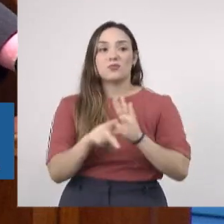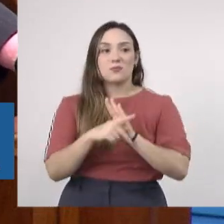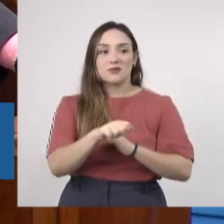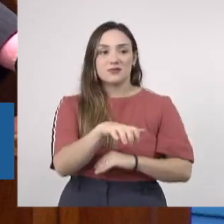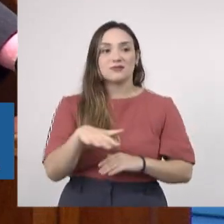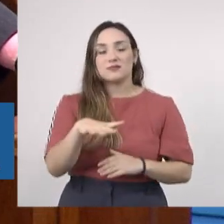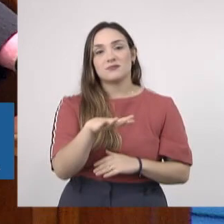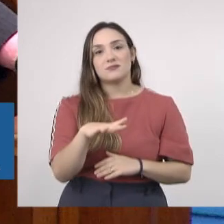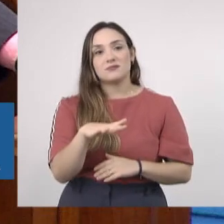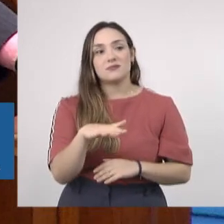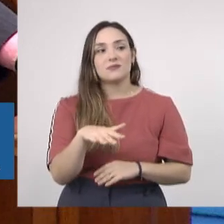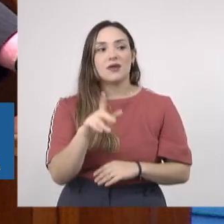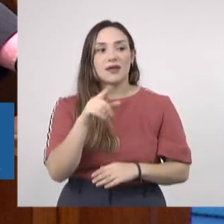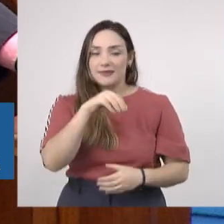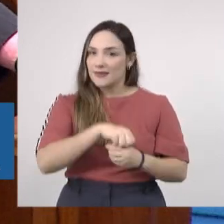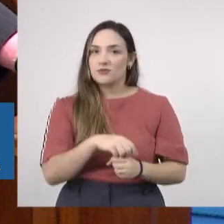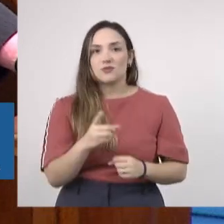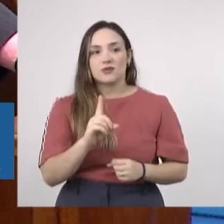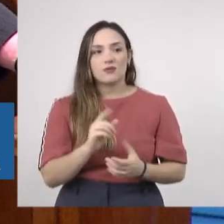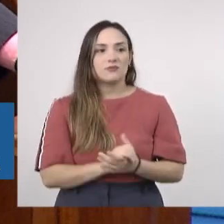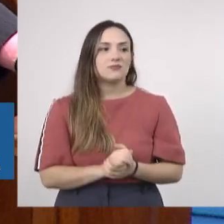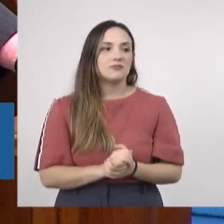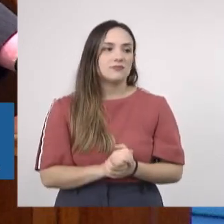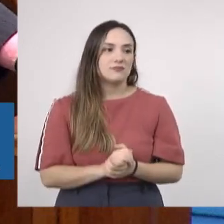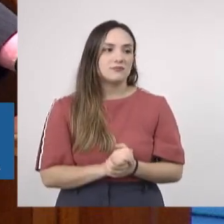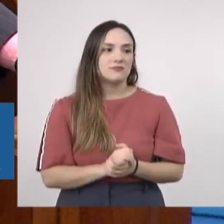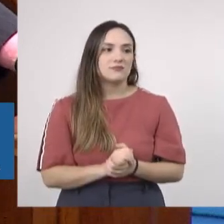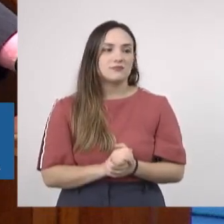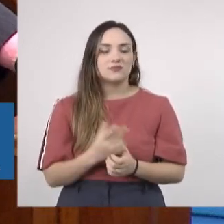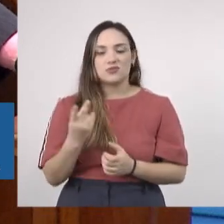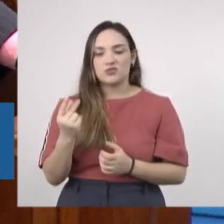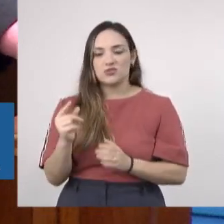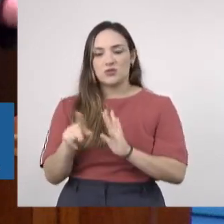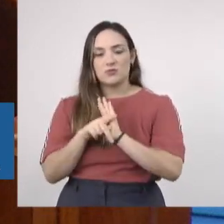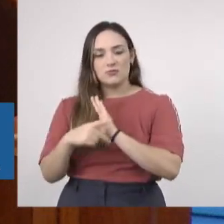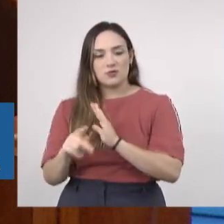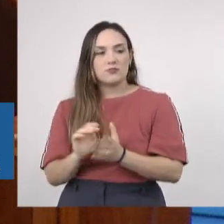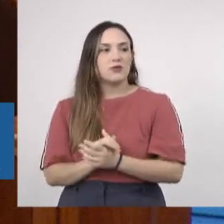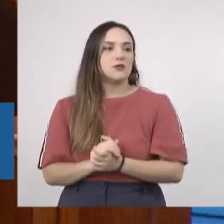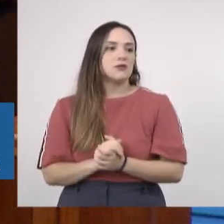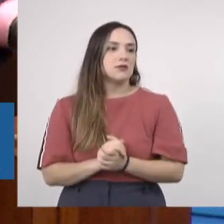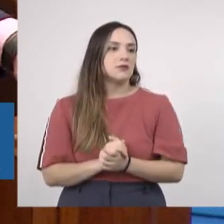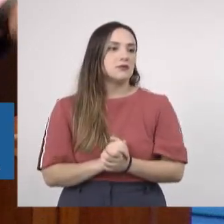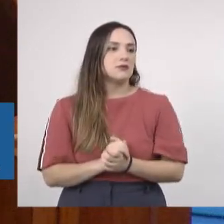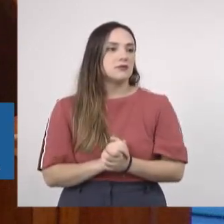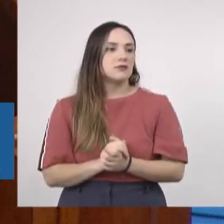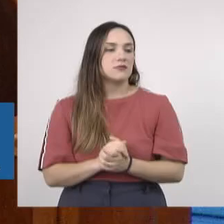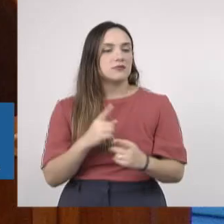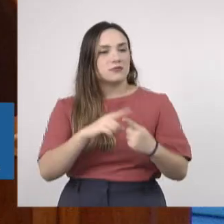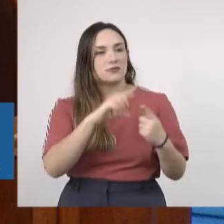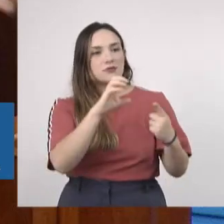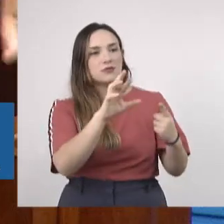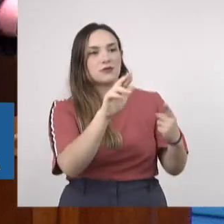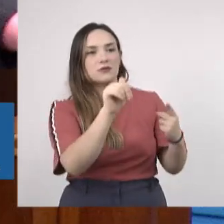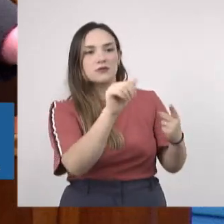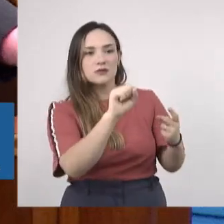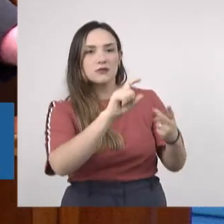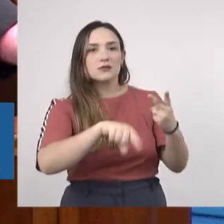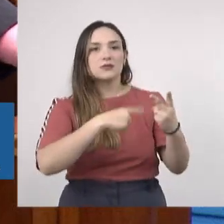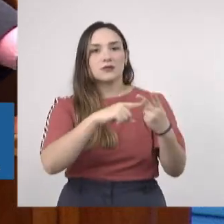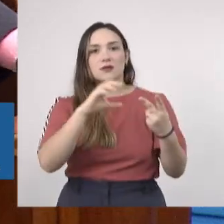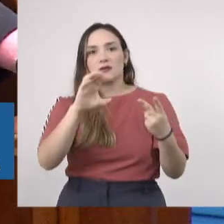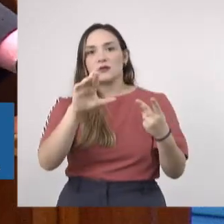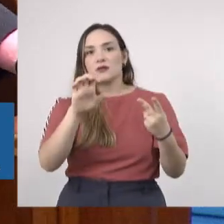Acaba ficando ali, mas não há um recurso, porque a maior parte dos recursos ele vem de fundo a fundo. Ó, esse recurso é para gastar com CRAS, esse é recurso para gastar